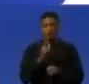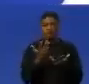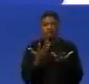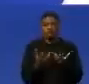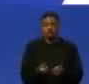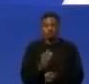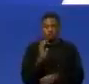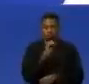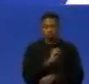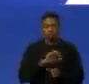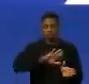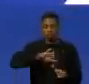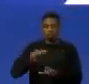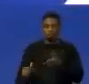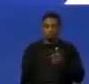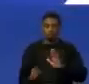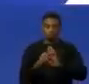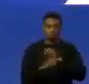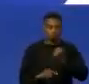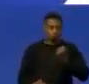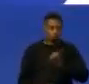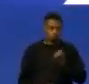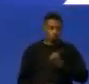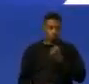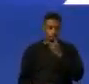próxima questão, questão de número